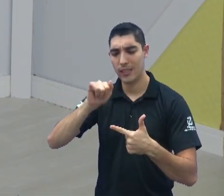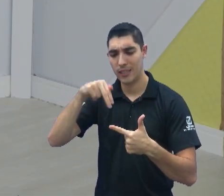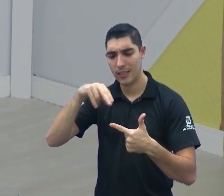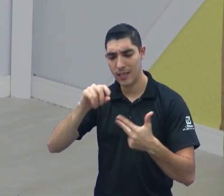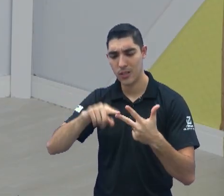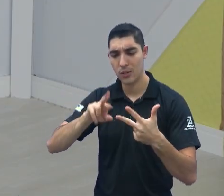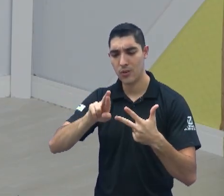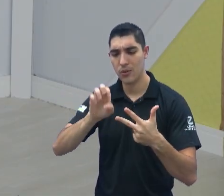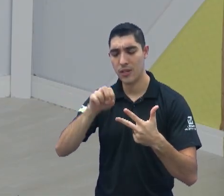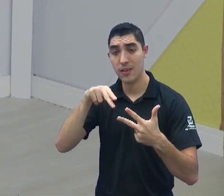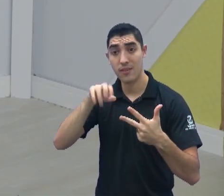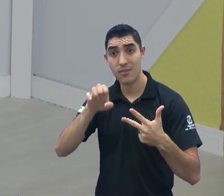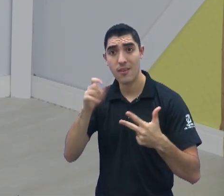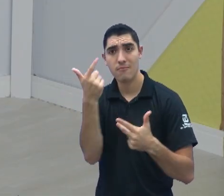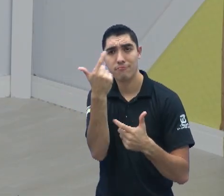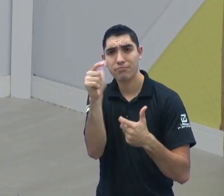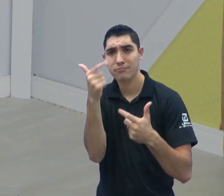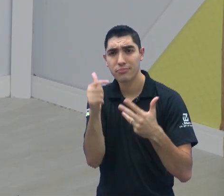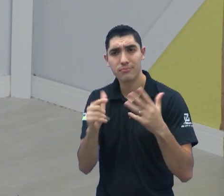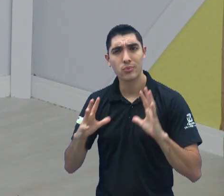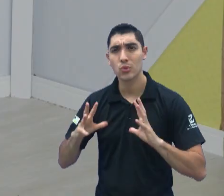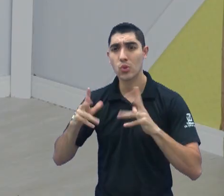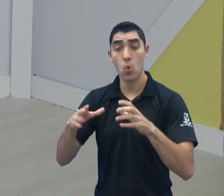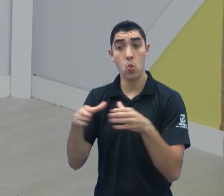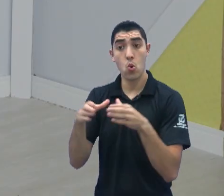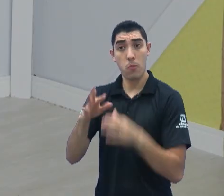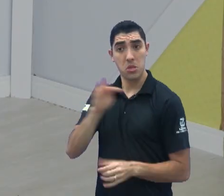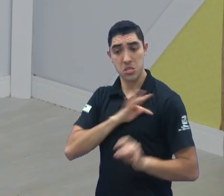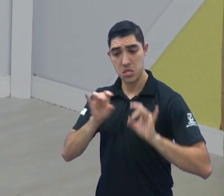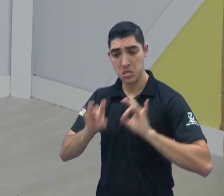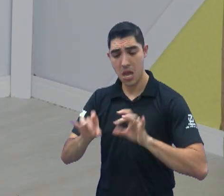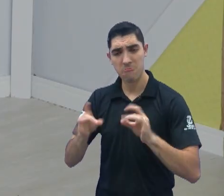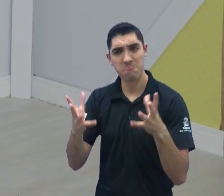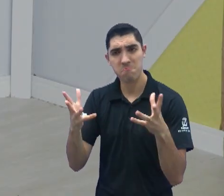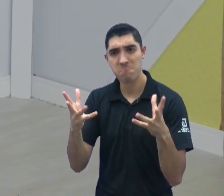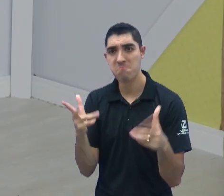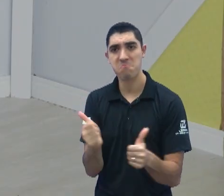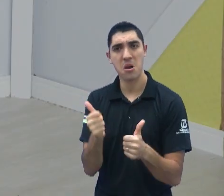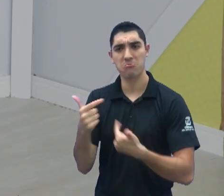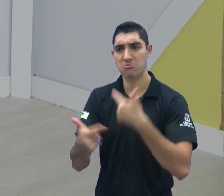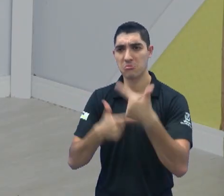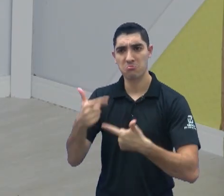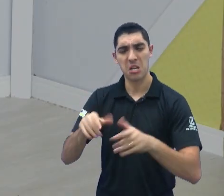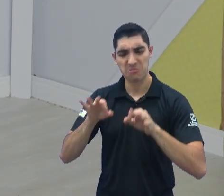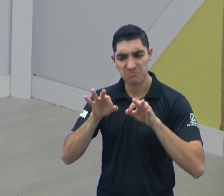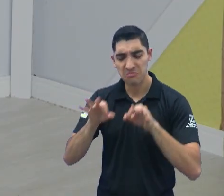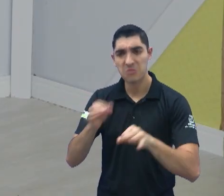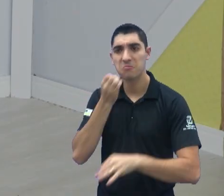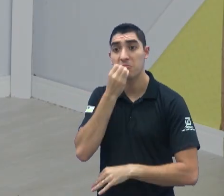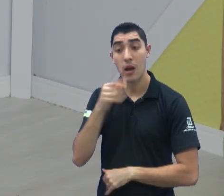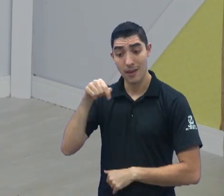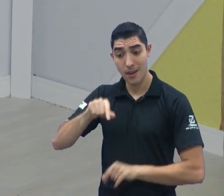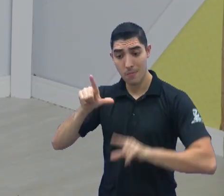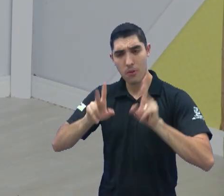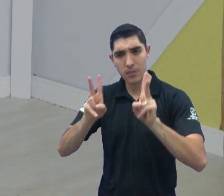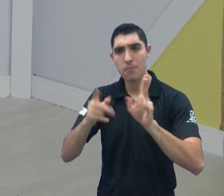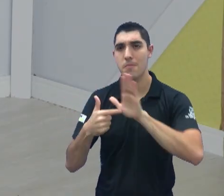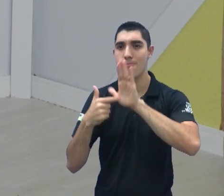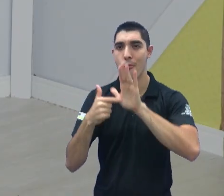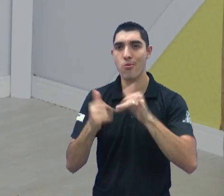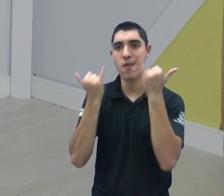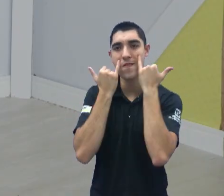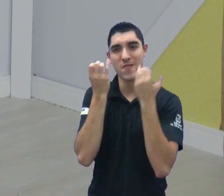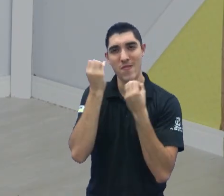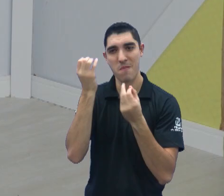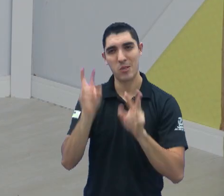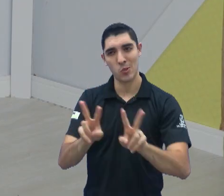e sua comissão técnica, parabéns pelo trabalho de alto gabarito, e claro, vocês sempre terão espaço aqui no nosso